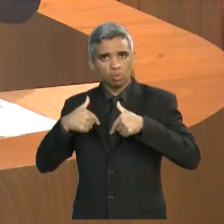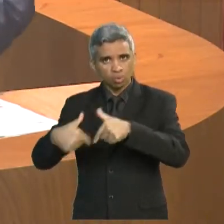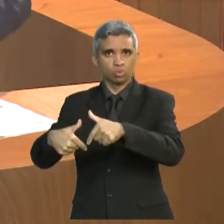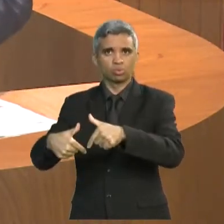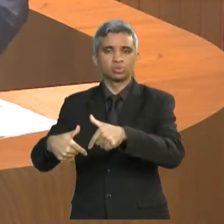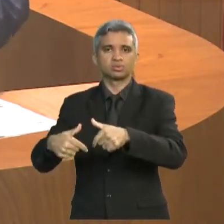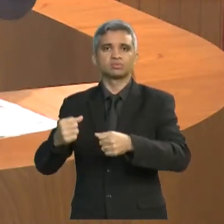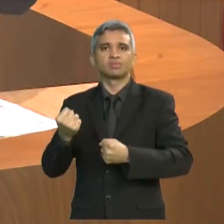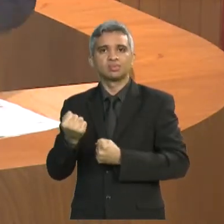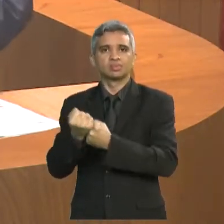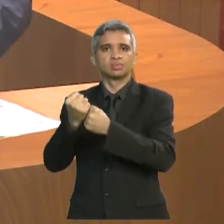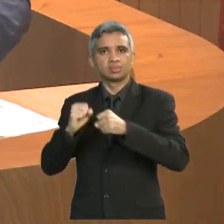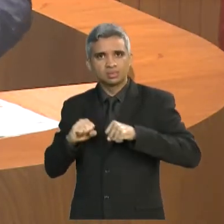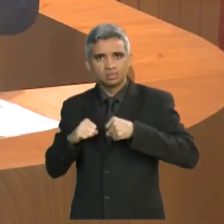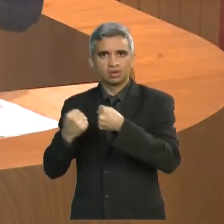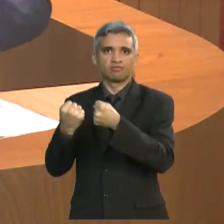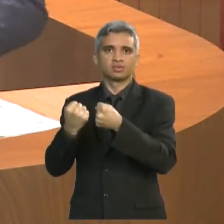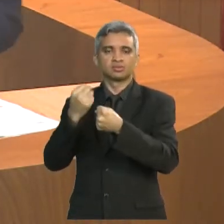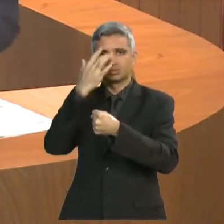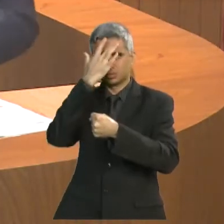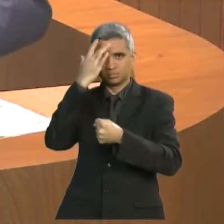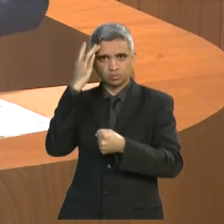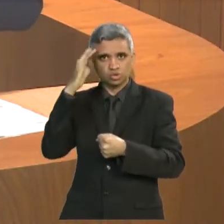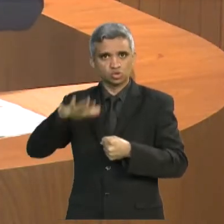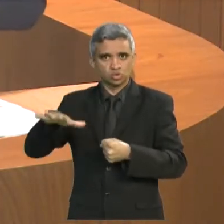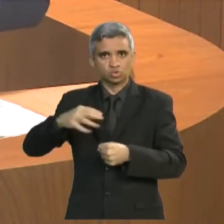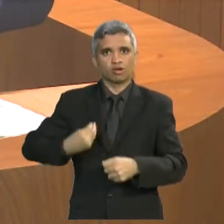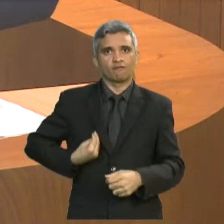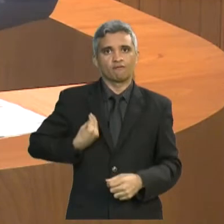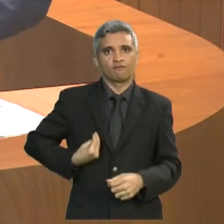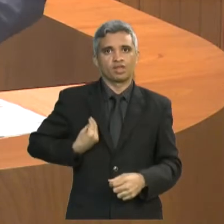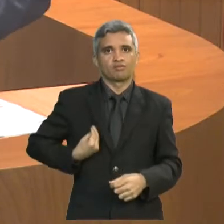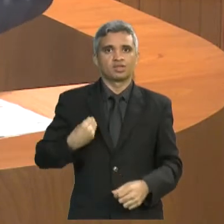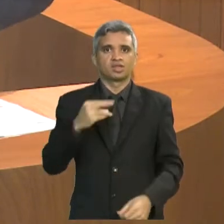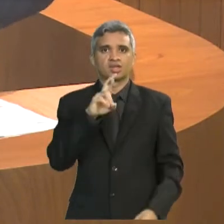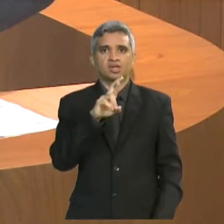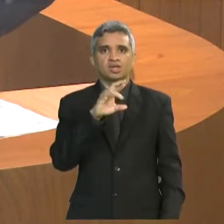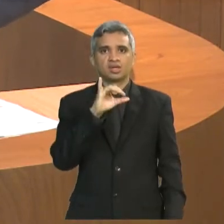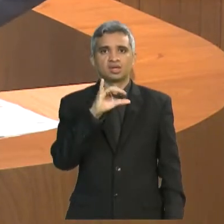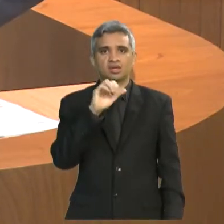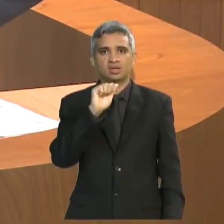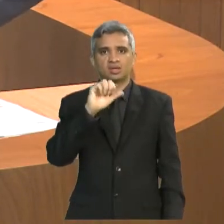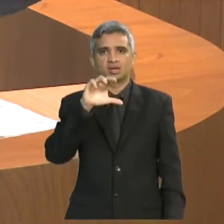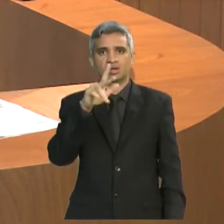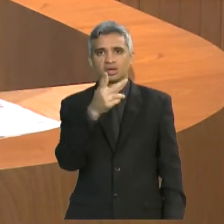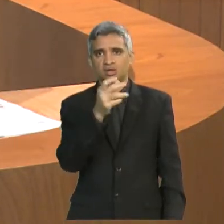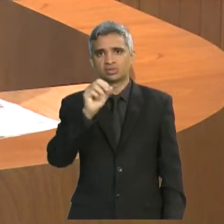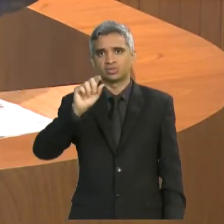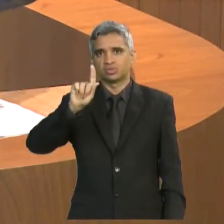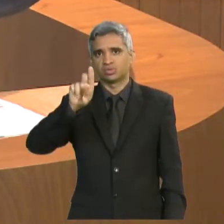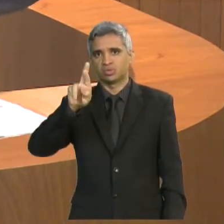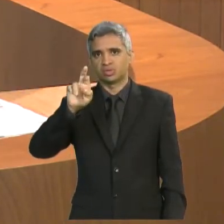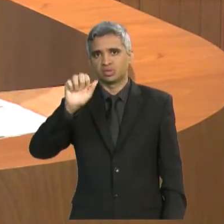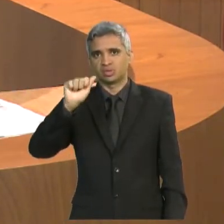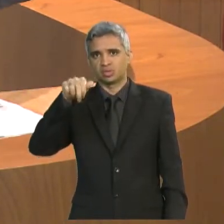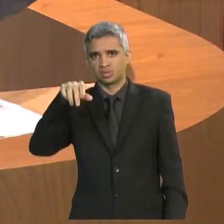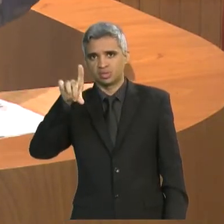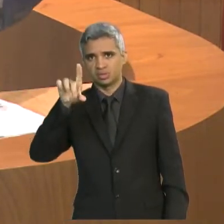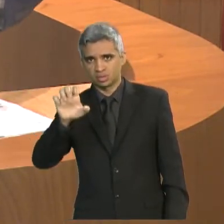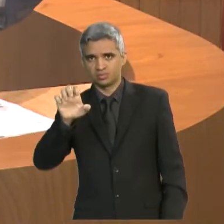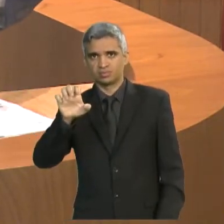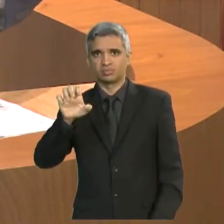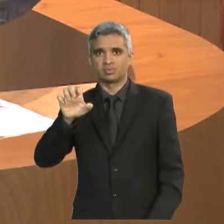defesa é a população do Povoado Riacho Grande que eu fui acolhido que eu fui bem recebido lá é a minha terra